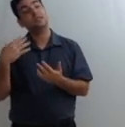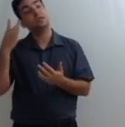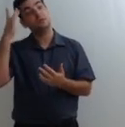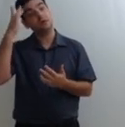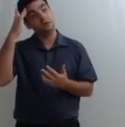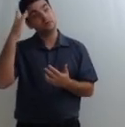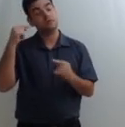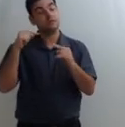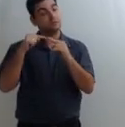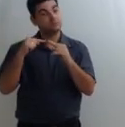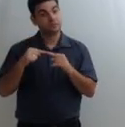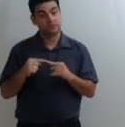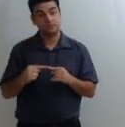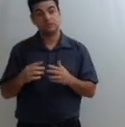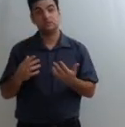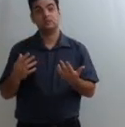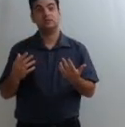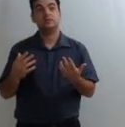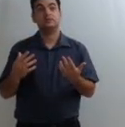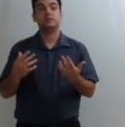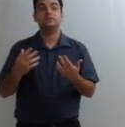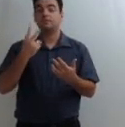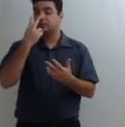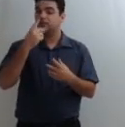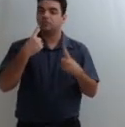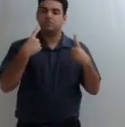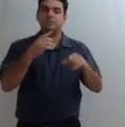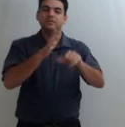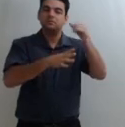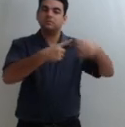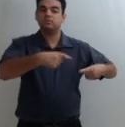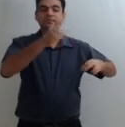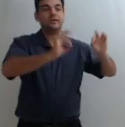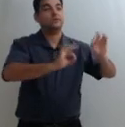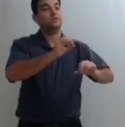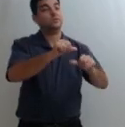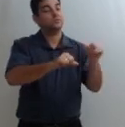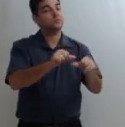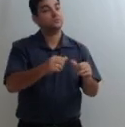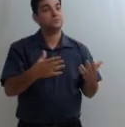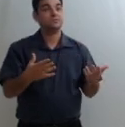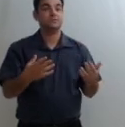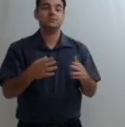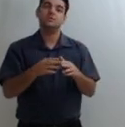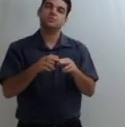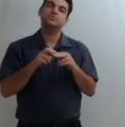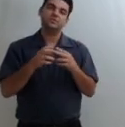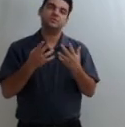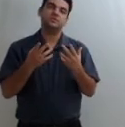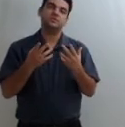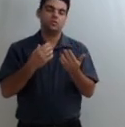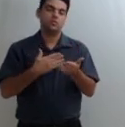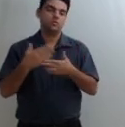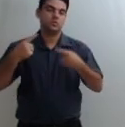decisão e foi ratificada pelo Tribunal de Origem. Então, eu abro a divergência.